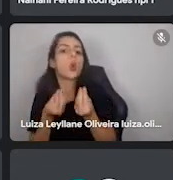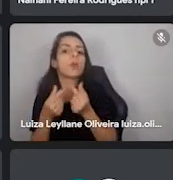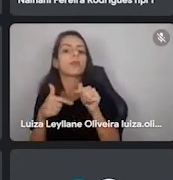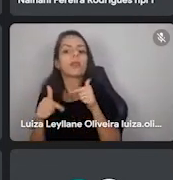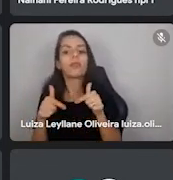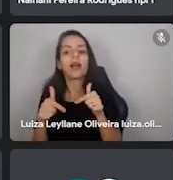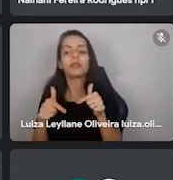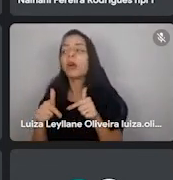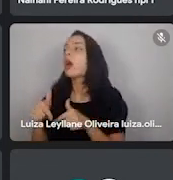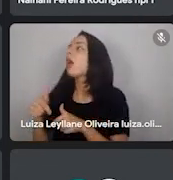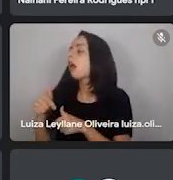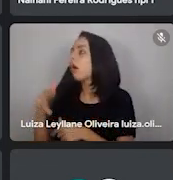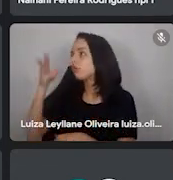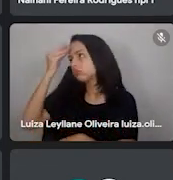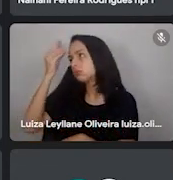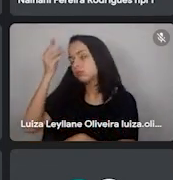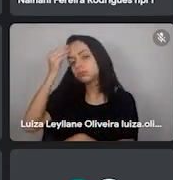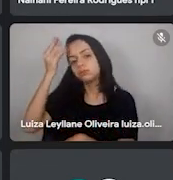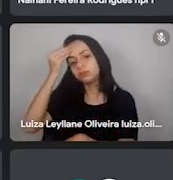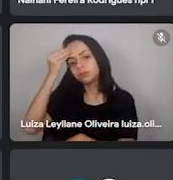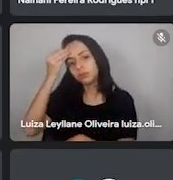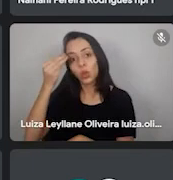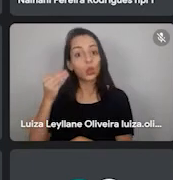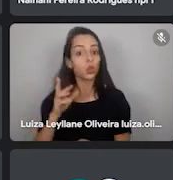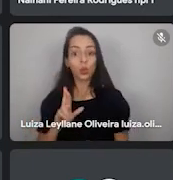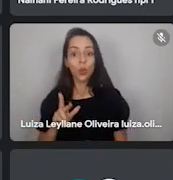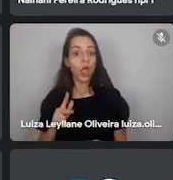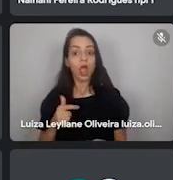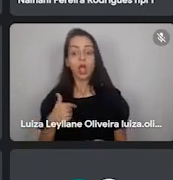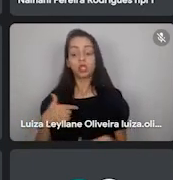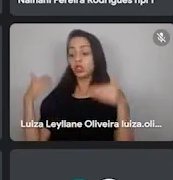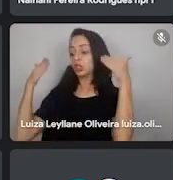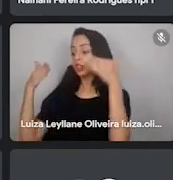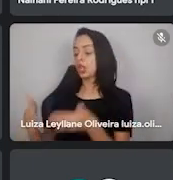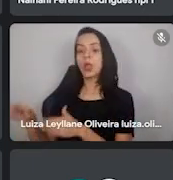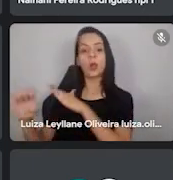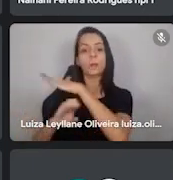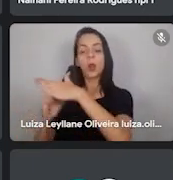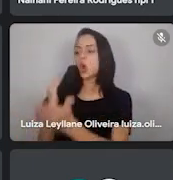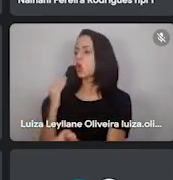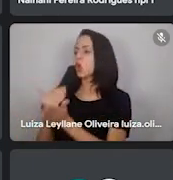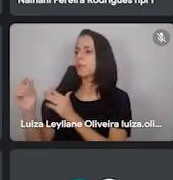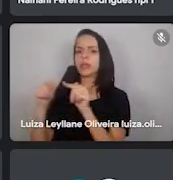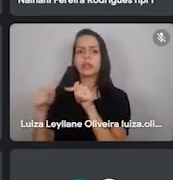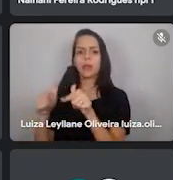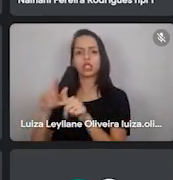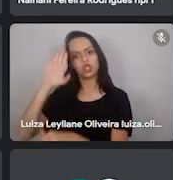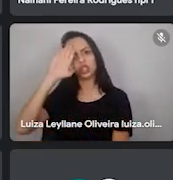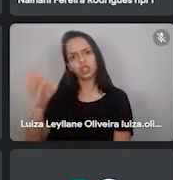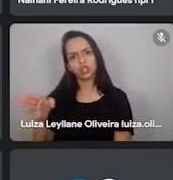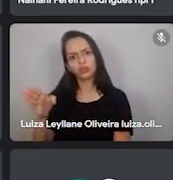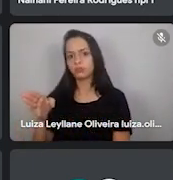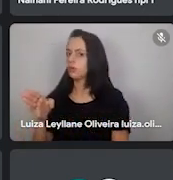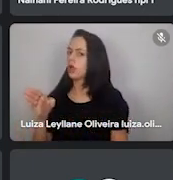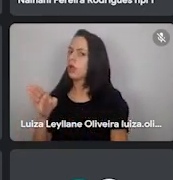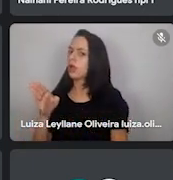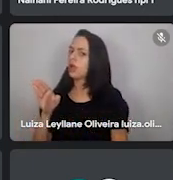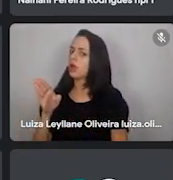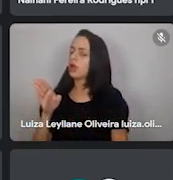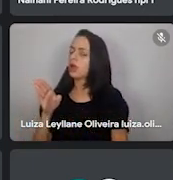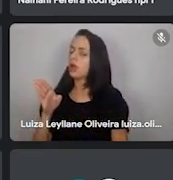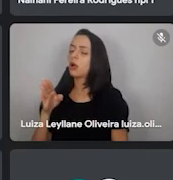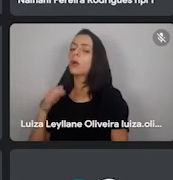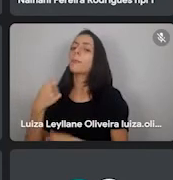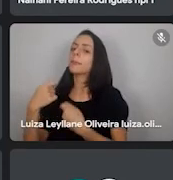Então, você não vai chegar e já te jogar direto, não. Vai ter um tempo de você o